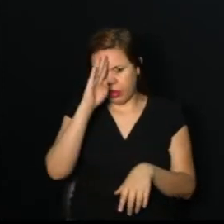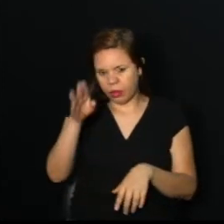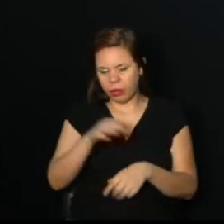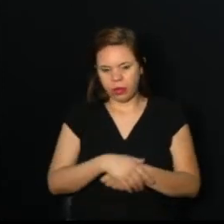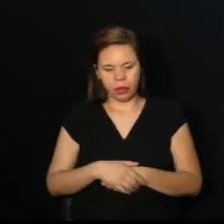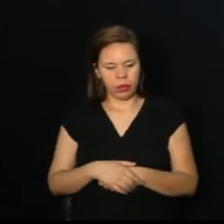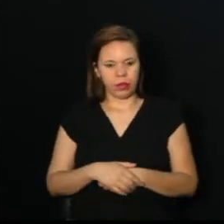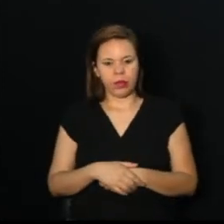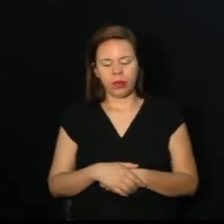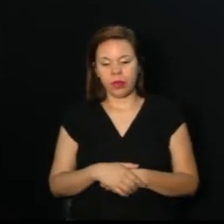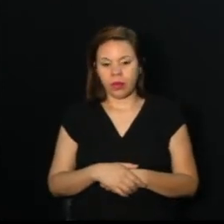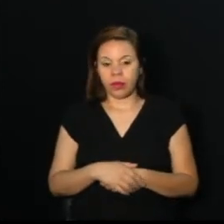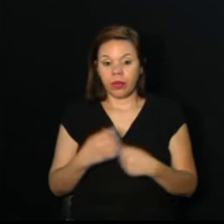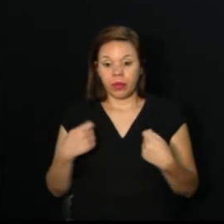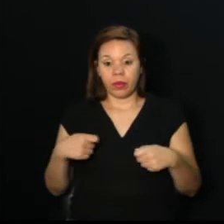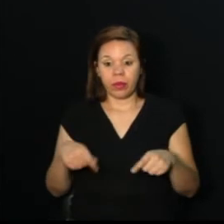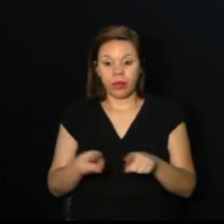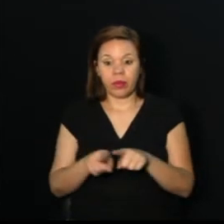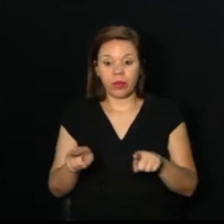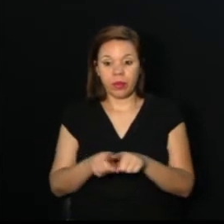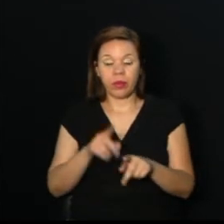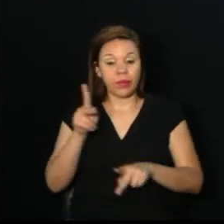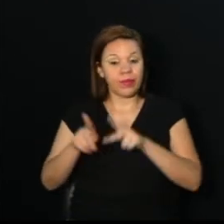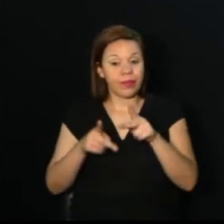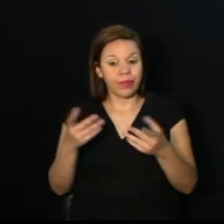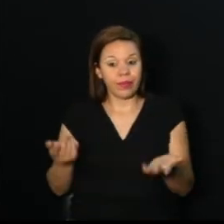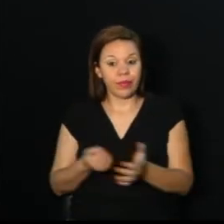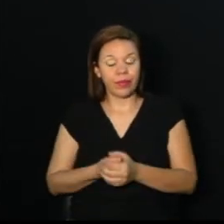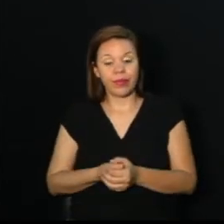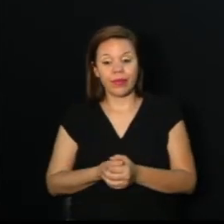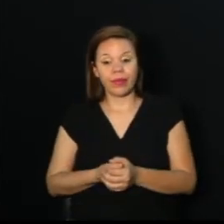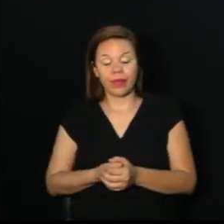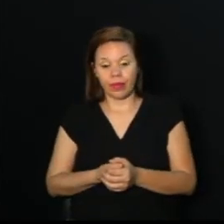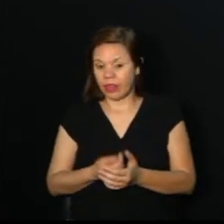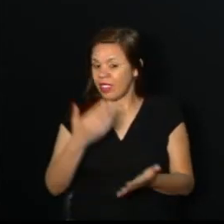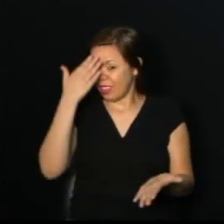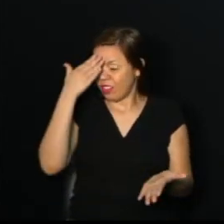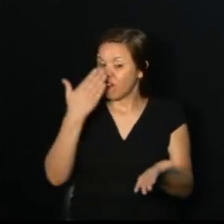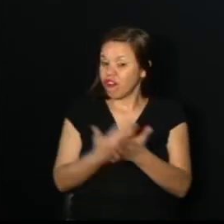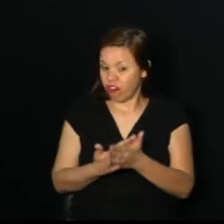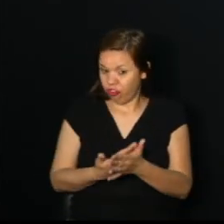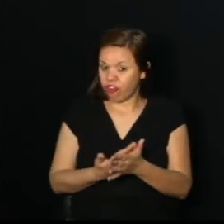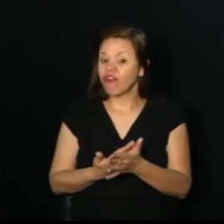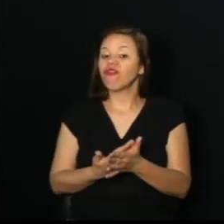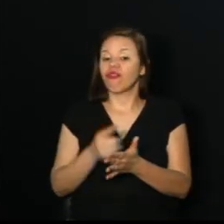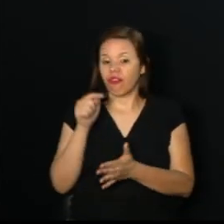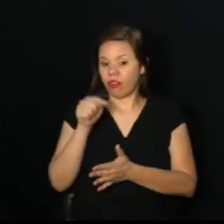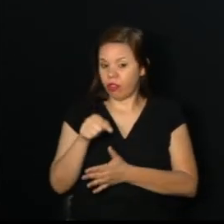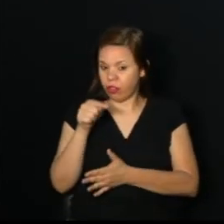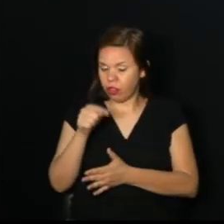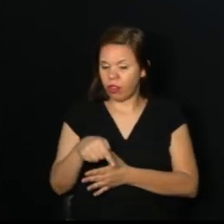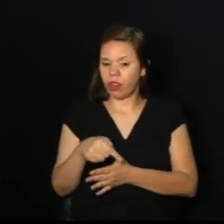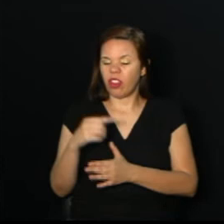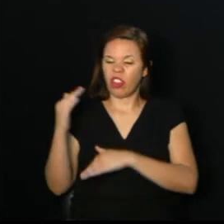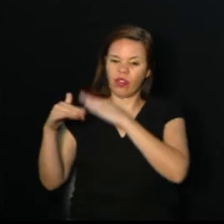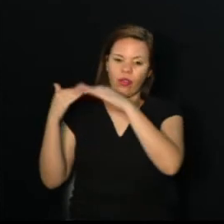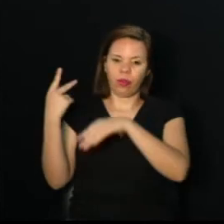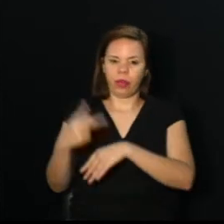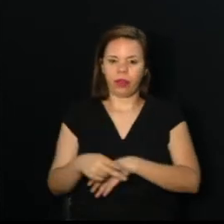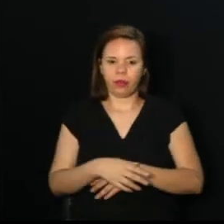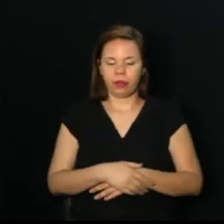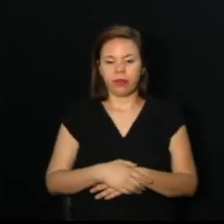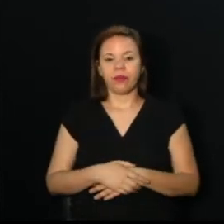principalmente, ela precisa de pessoas que acreditem neste seu